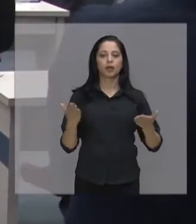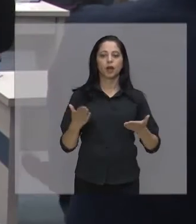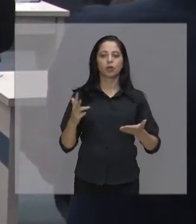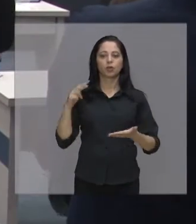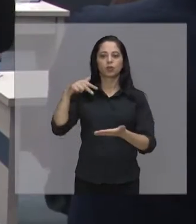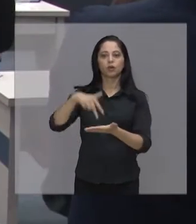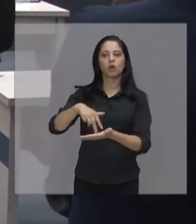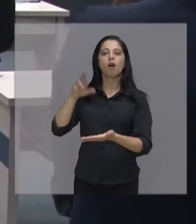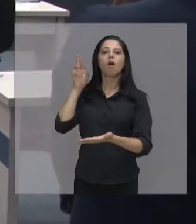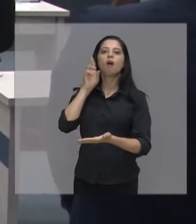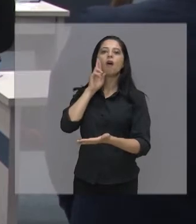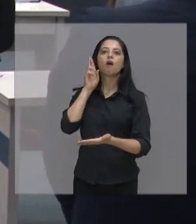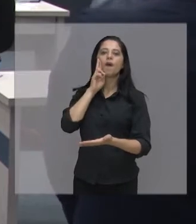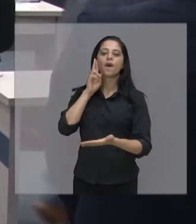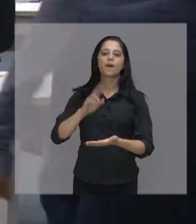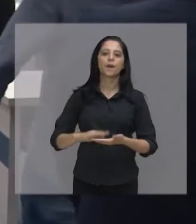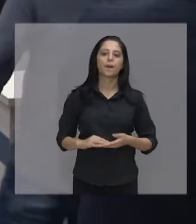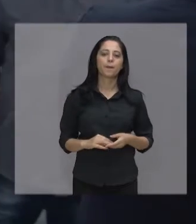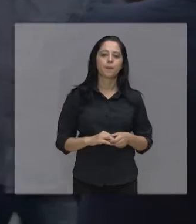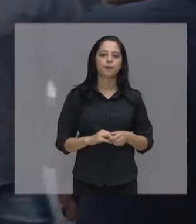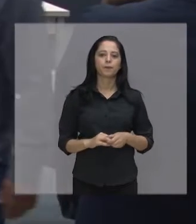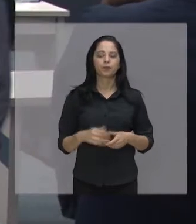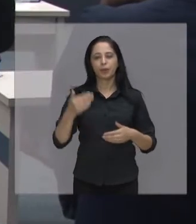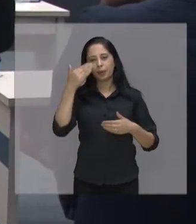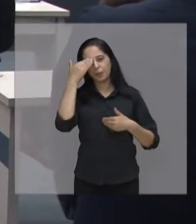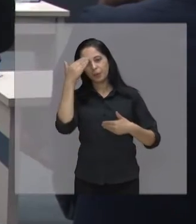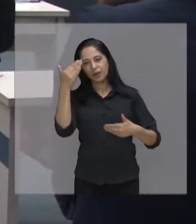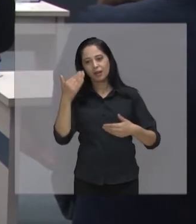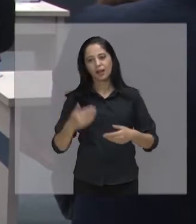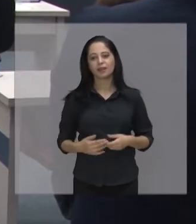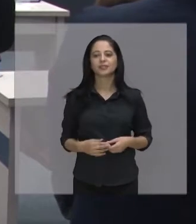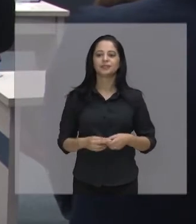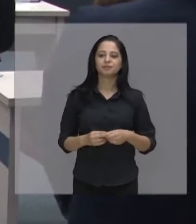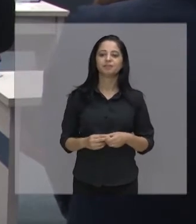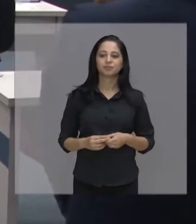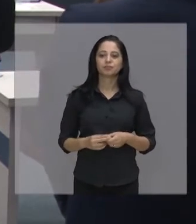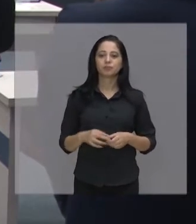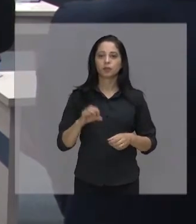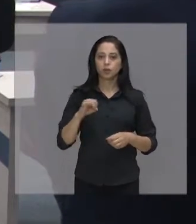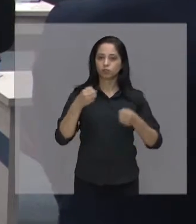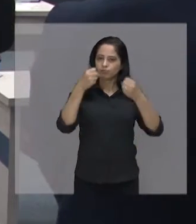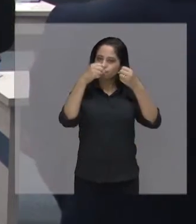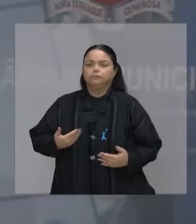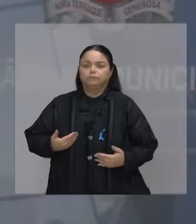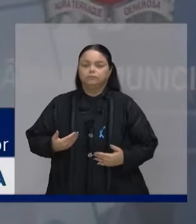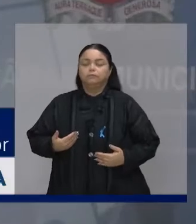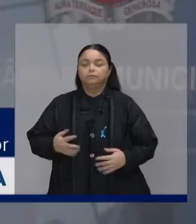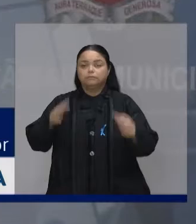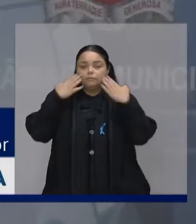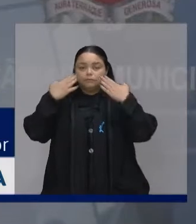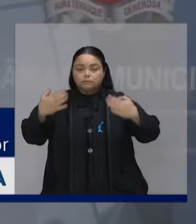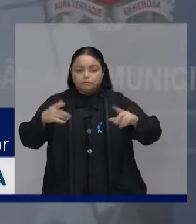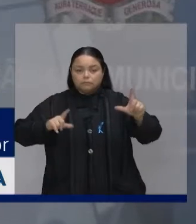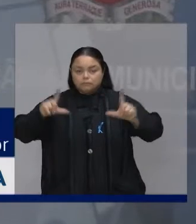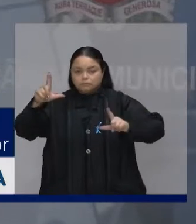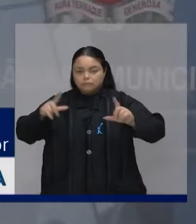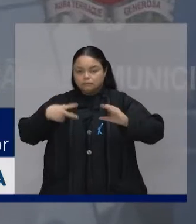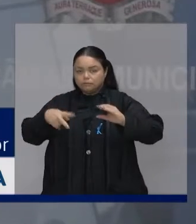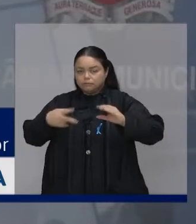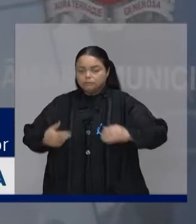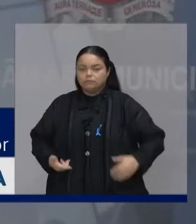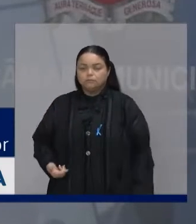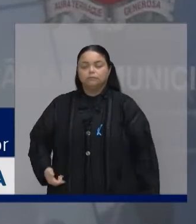em todas as categorias para pessoas surdas ou com deficiência auditiva. Na tribuna, o